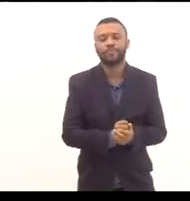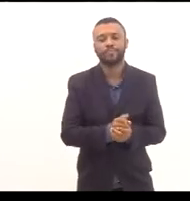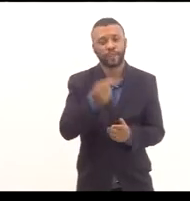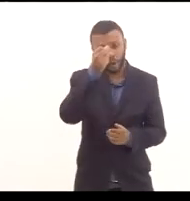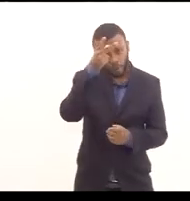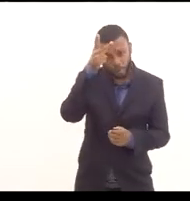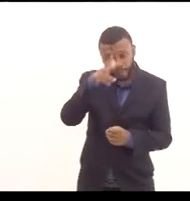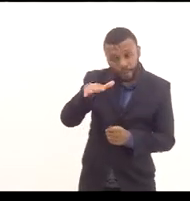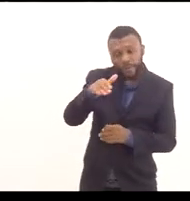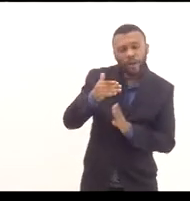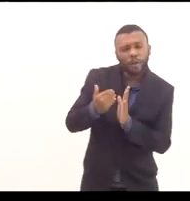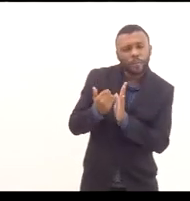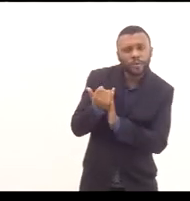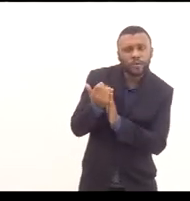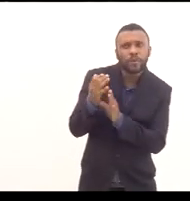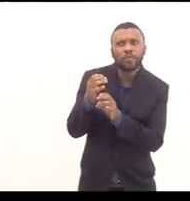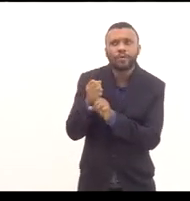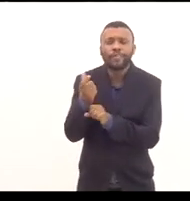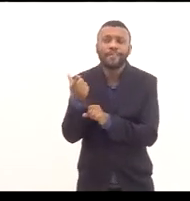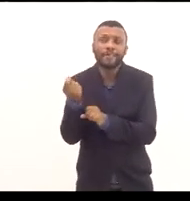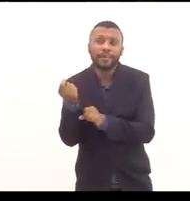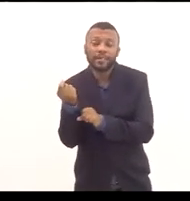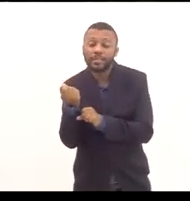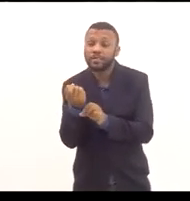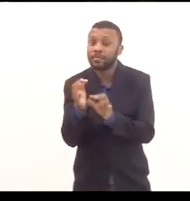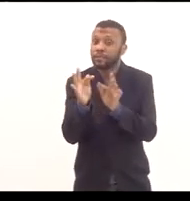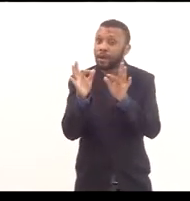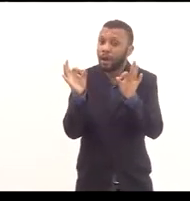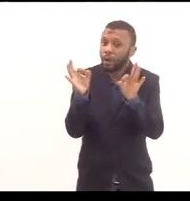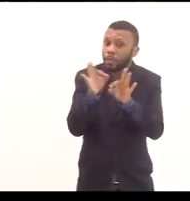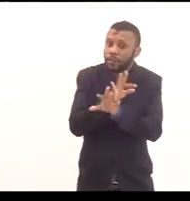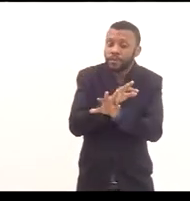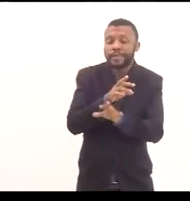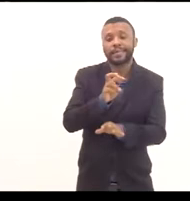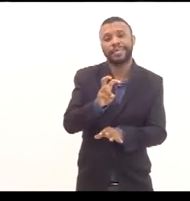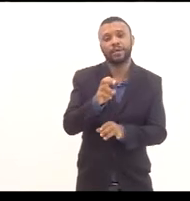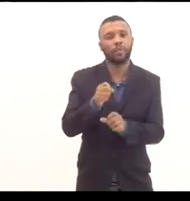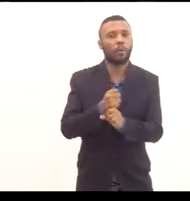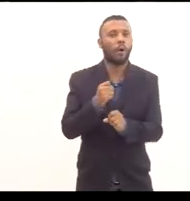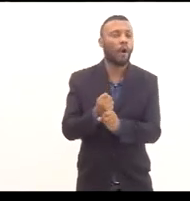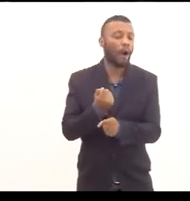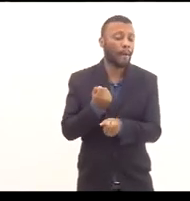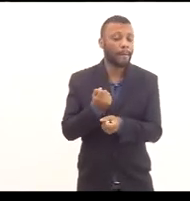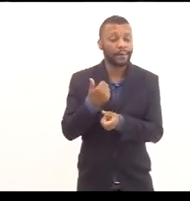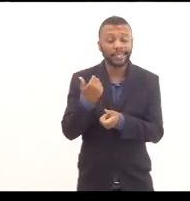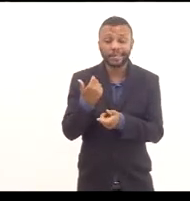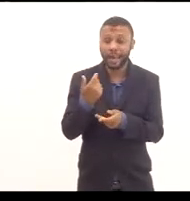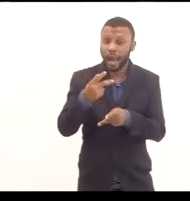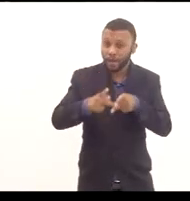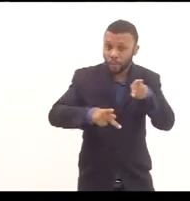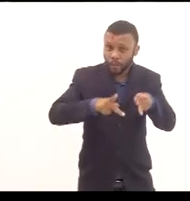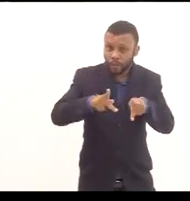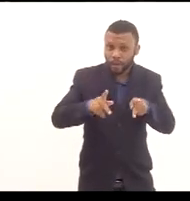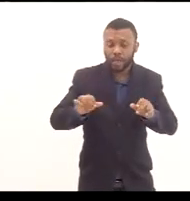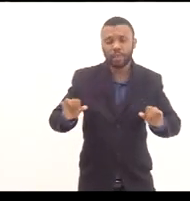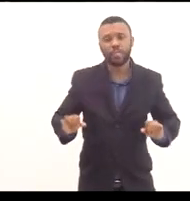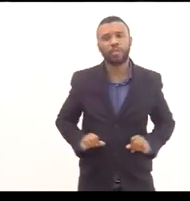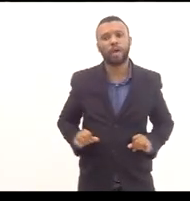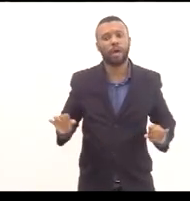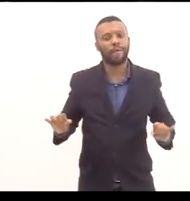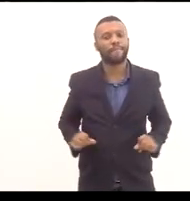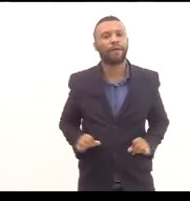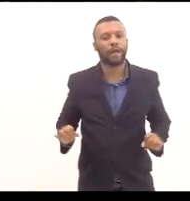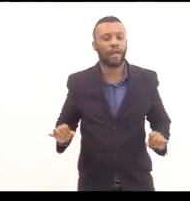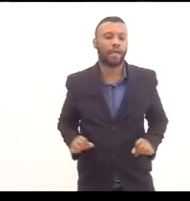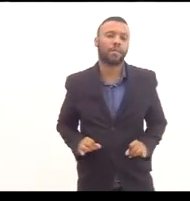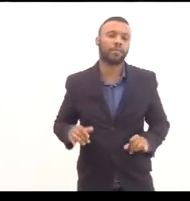começou começou 20 isso encerrou cinco Enquanto isso a população está sofrendo com as ruas porque